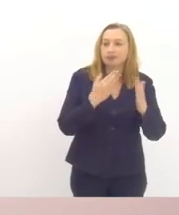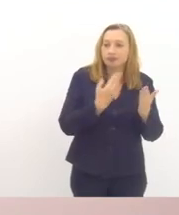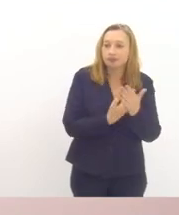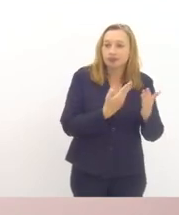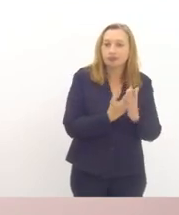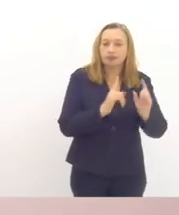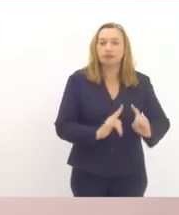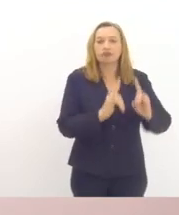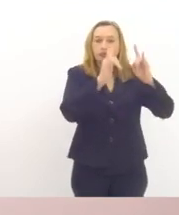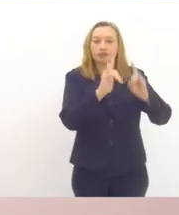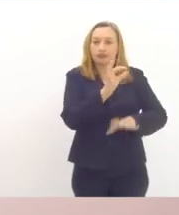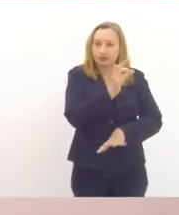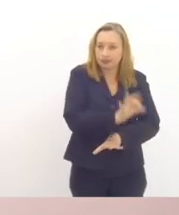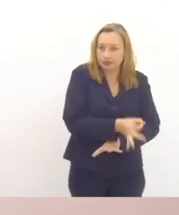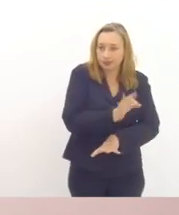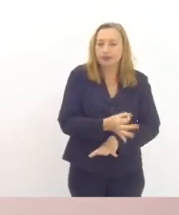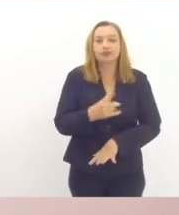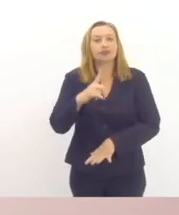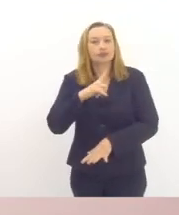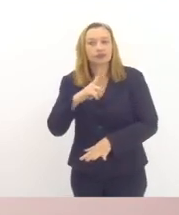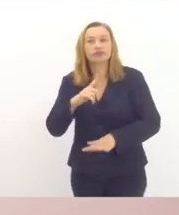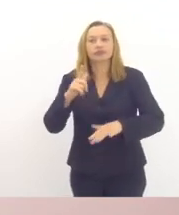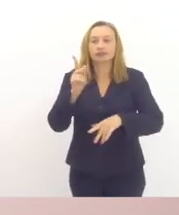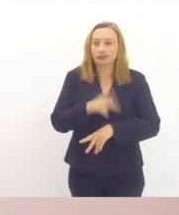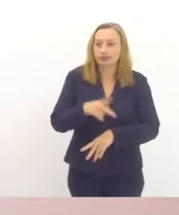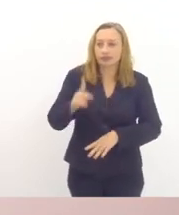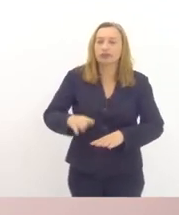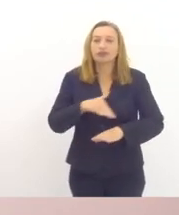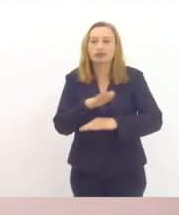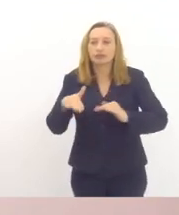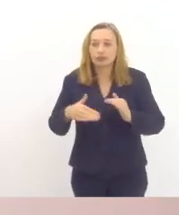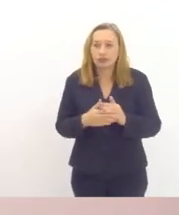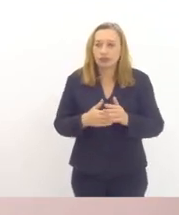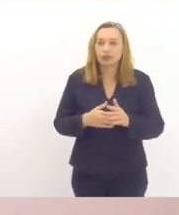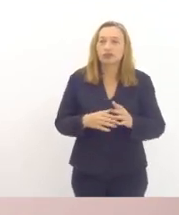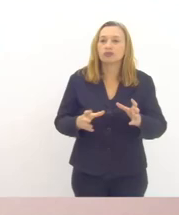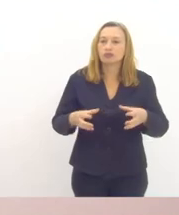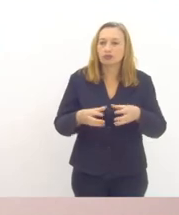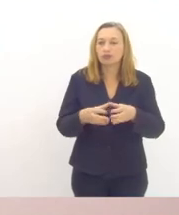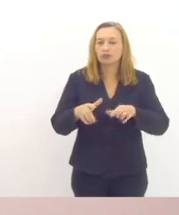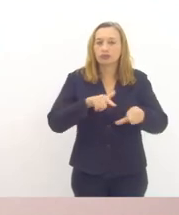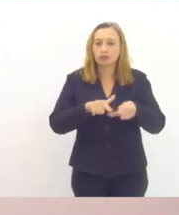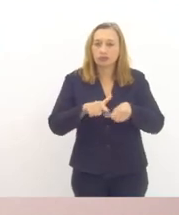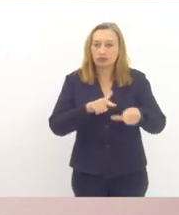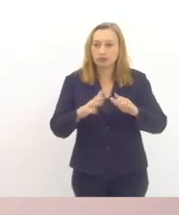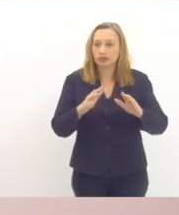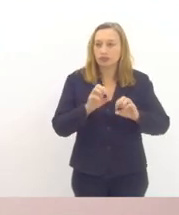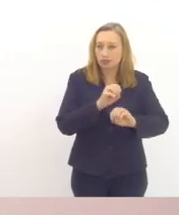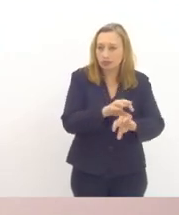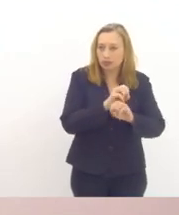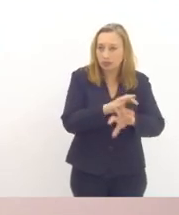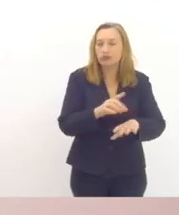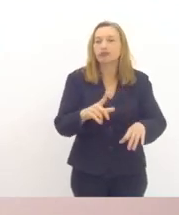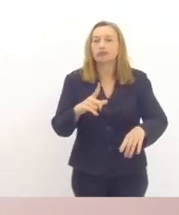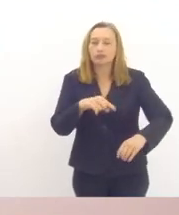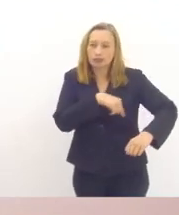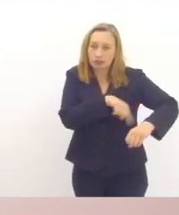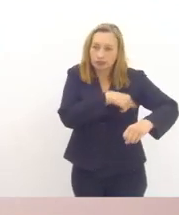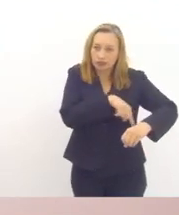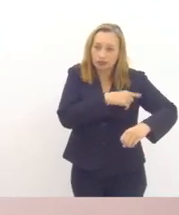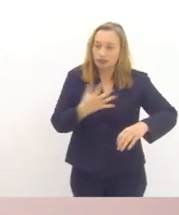prédios físicos, é preciso ter professores e todos os trabalhadores da educação, é preciso ter merenda escolar